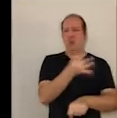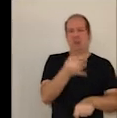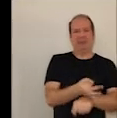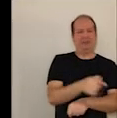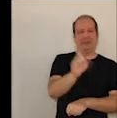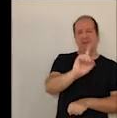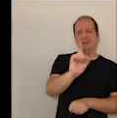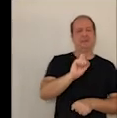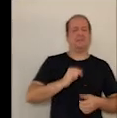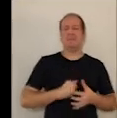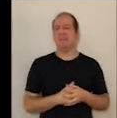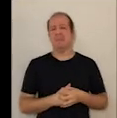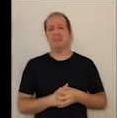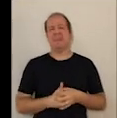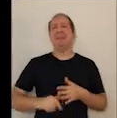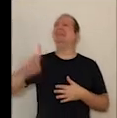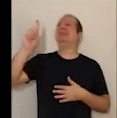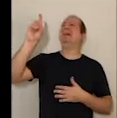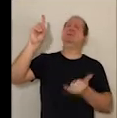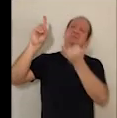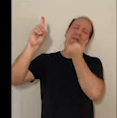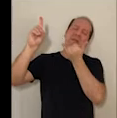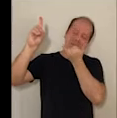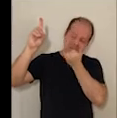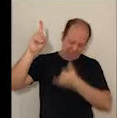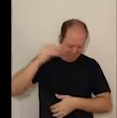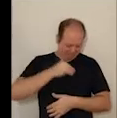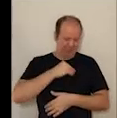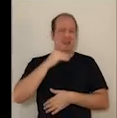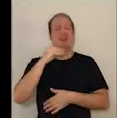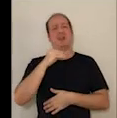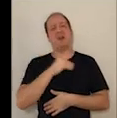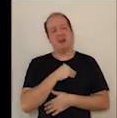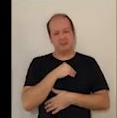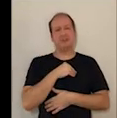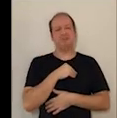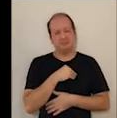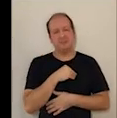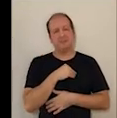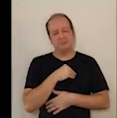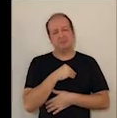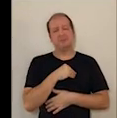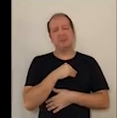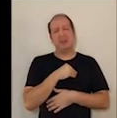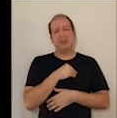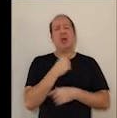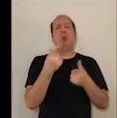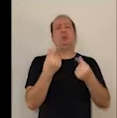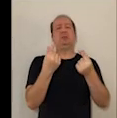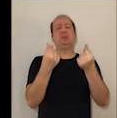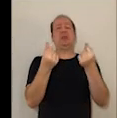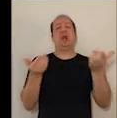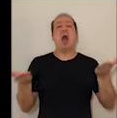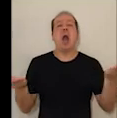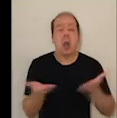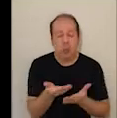aguenta muito mais. Que Deus perdoe os meus pecados. Demasiado apego eu tive ao dinheiro